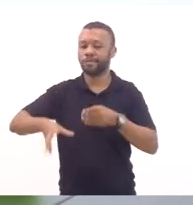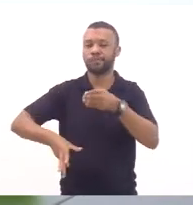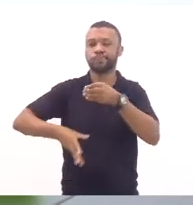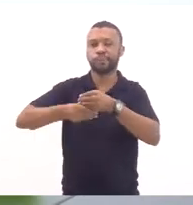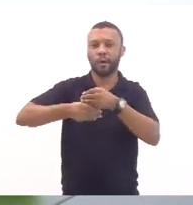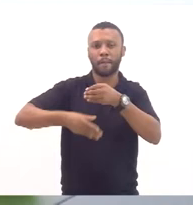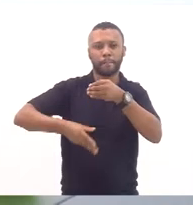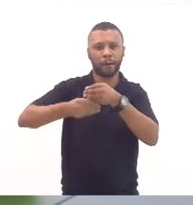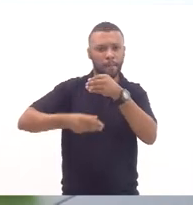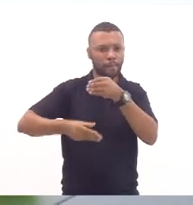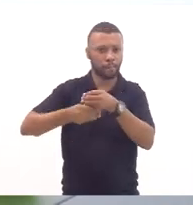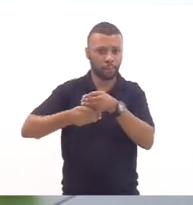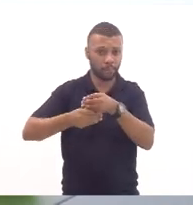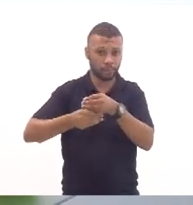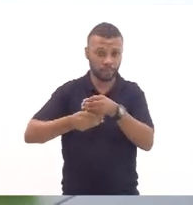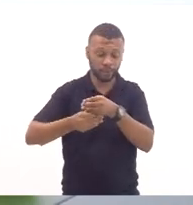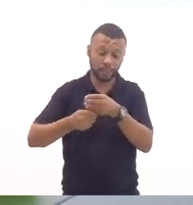feita.